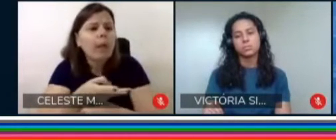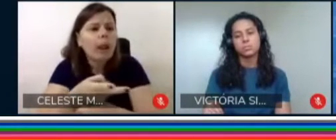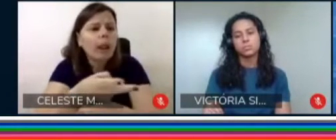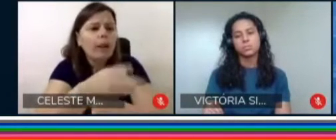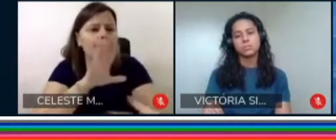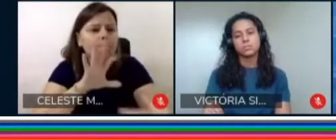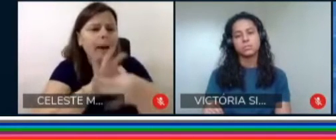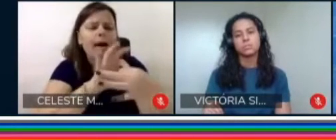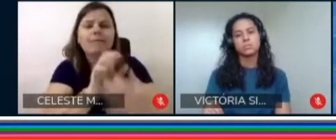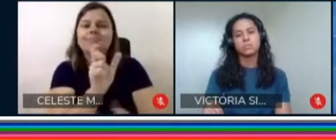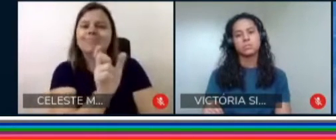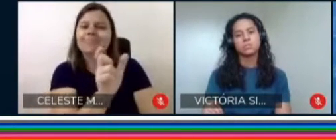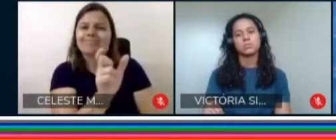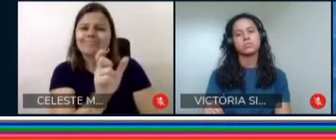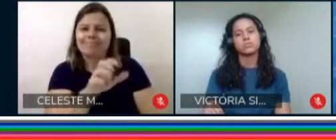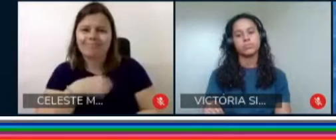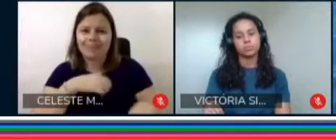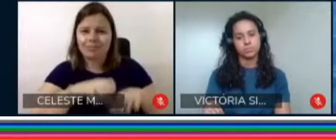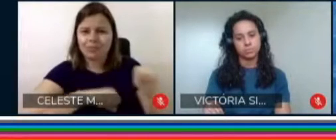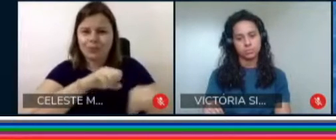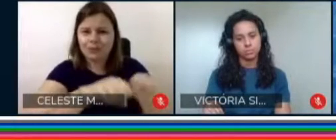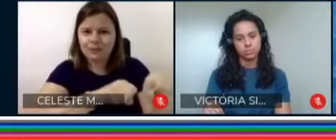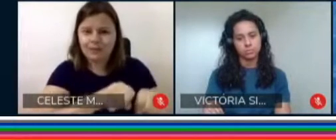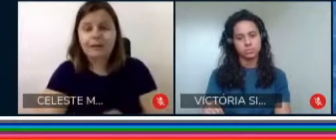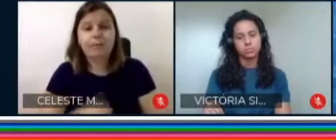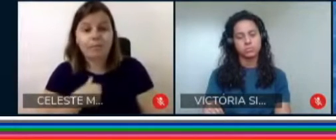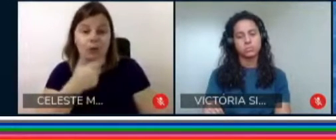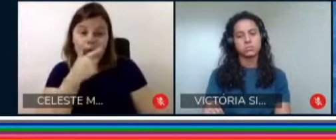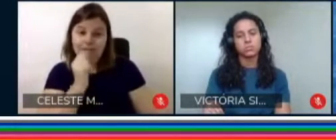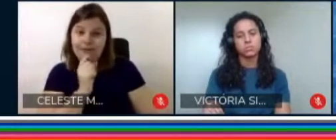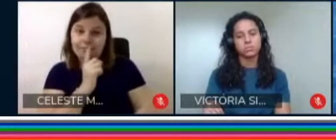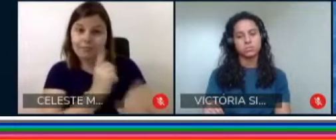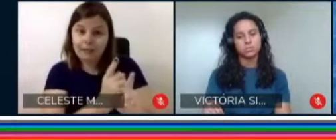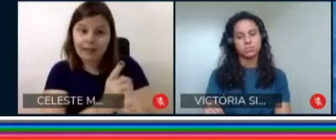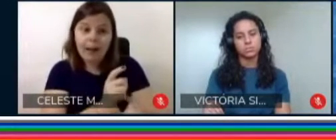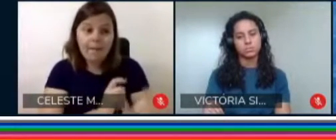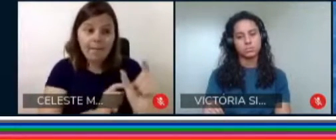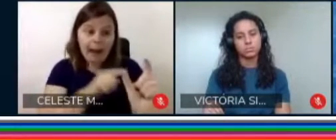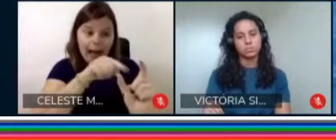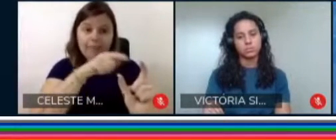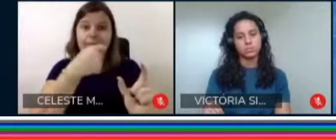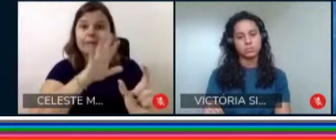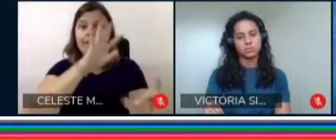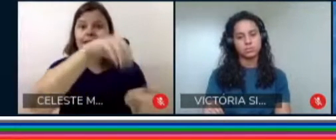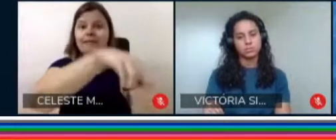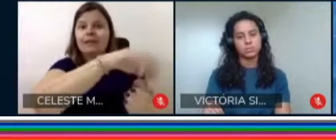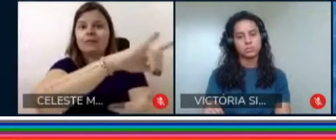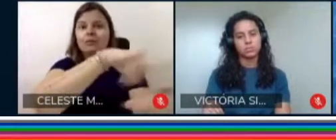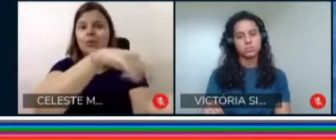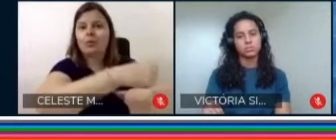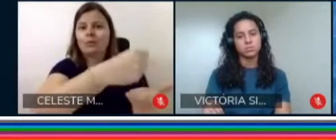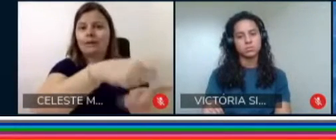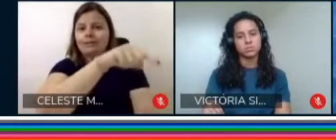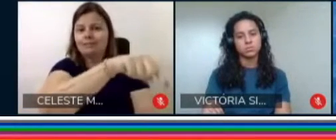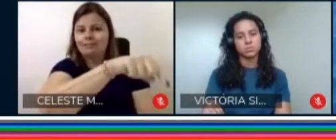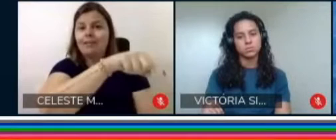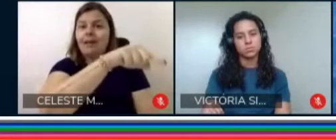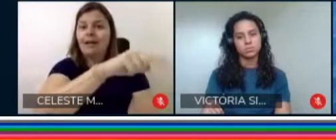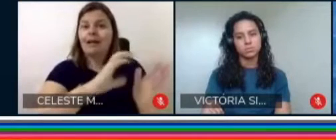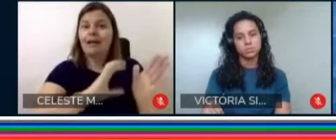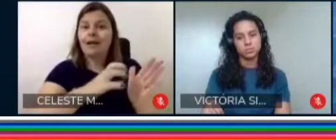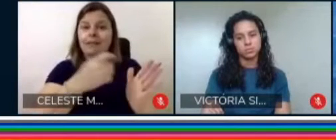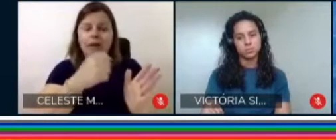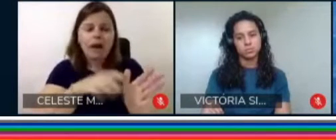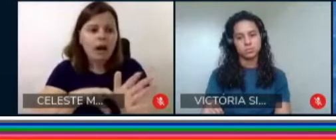busca, né? Então, para eu encontrar algo, ele tem que constar naquele documento e a base de dados tem que fazer a leitura